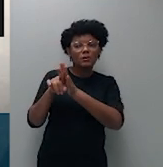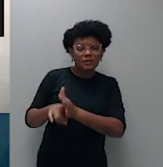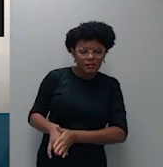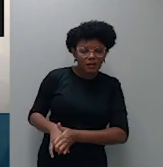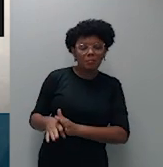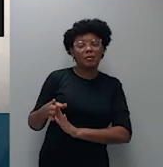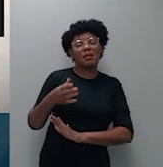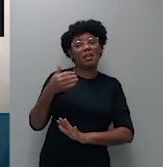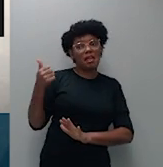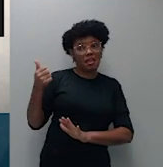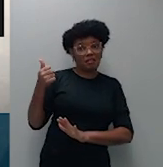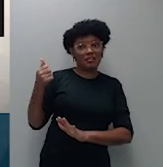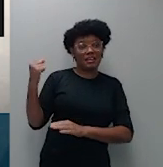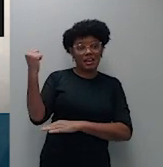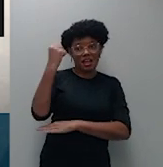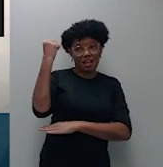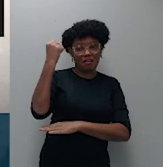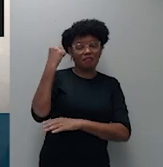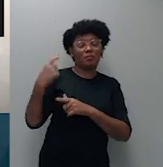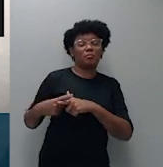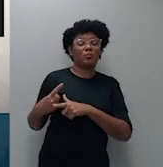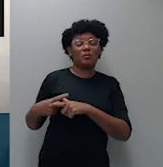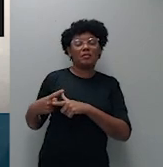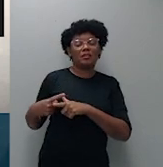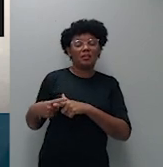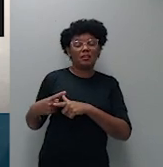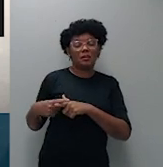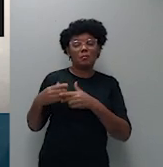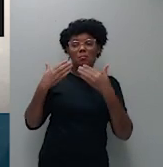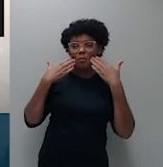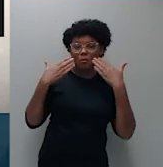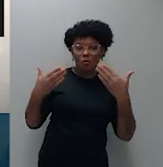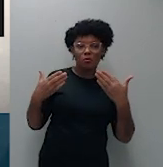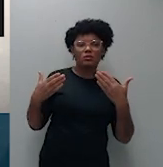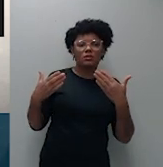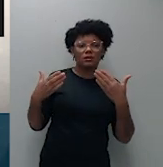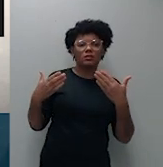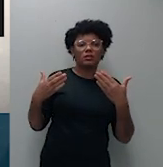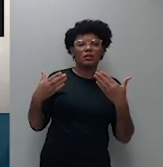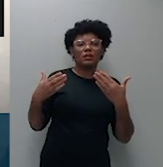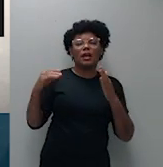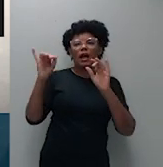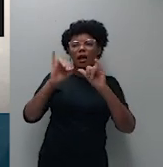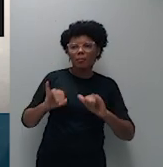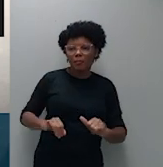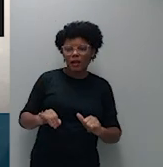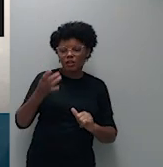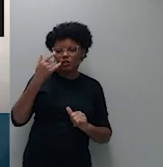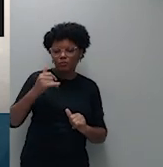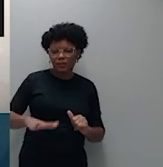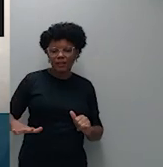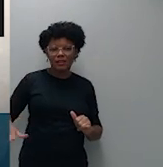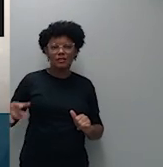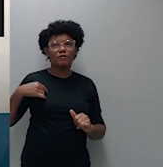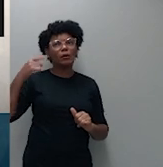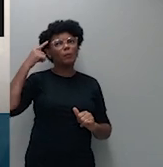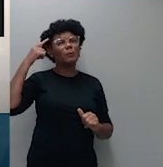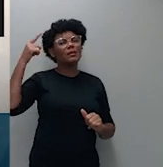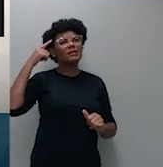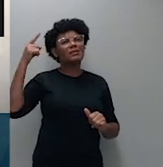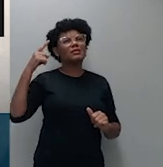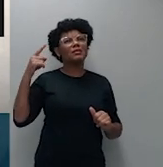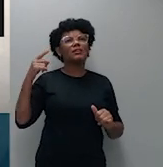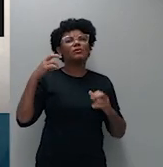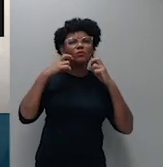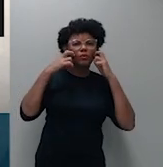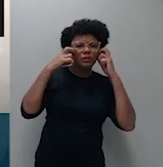grave porque é mostra a imagem de um menor eu fico imaginando constrangimentos desse menor na